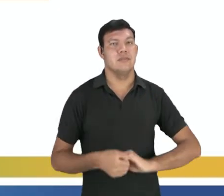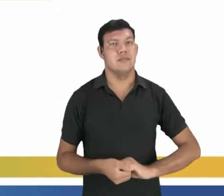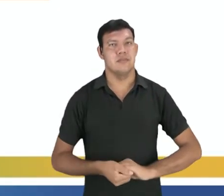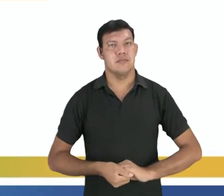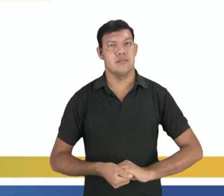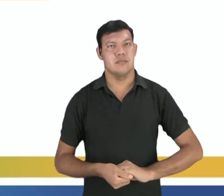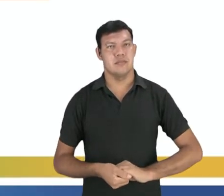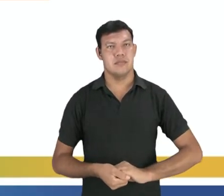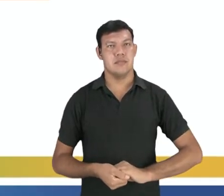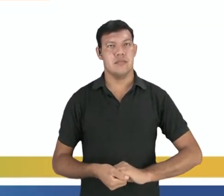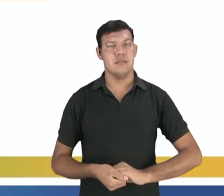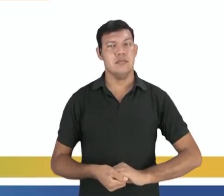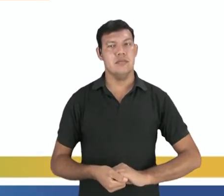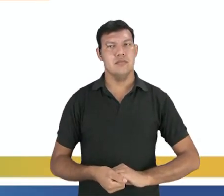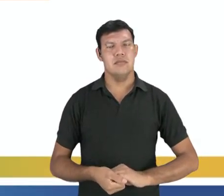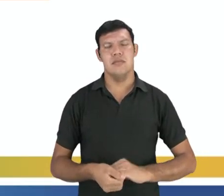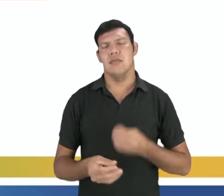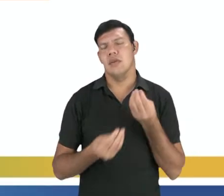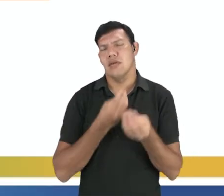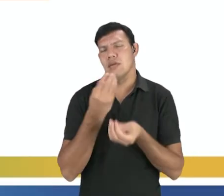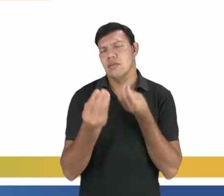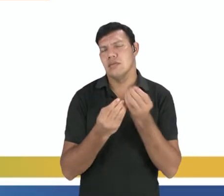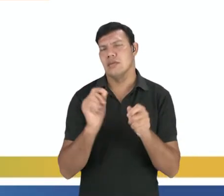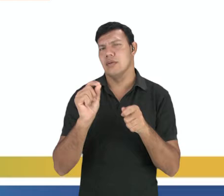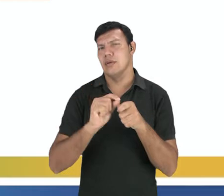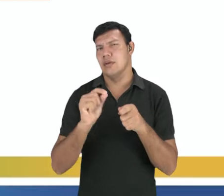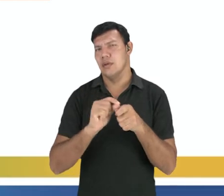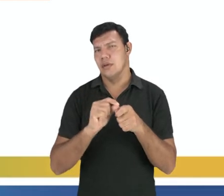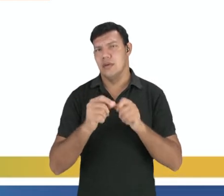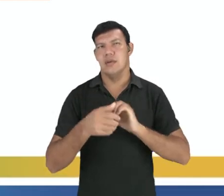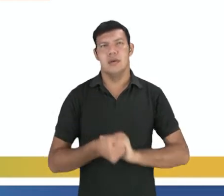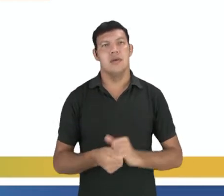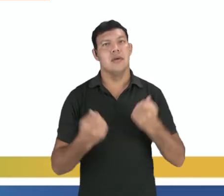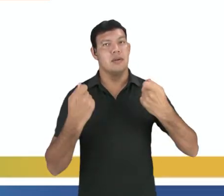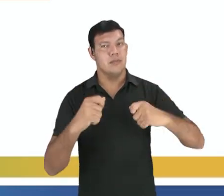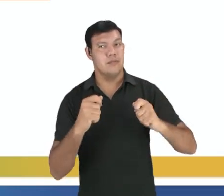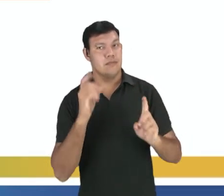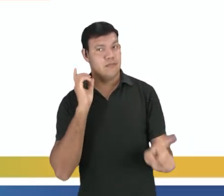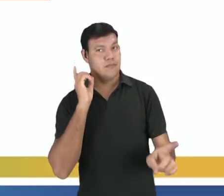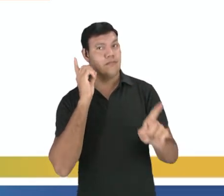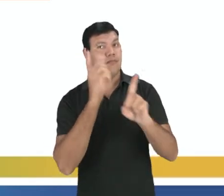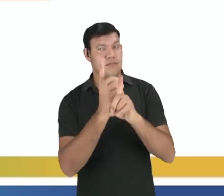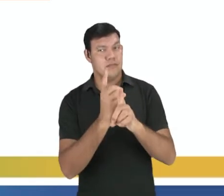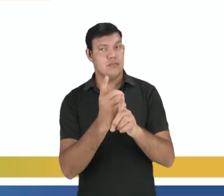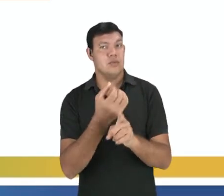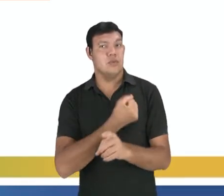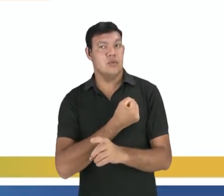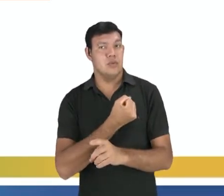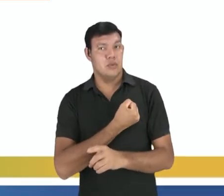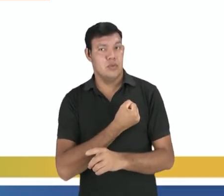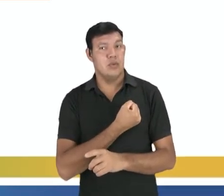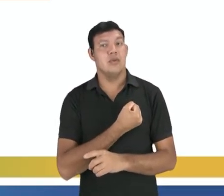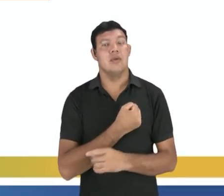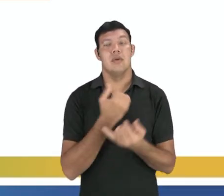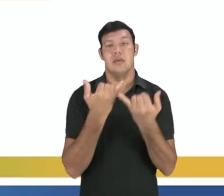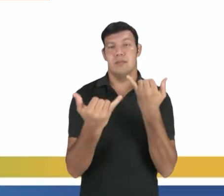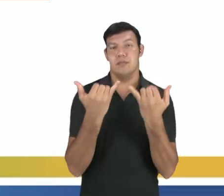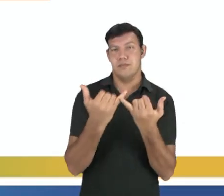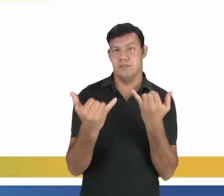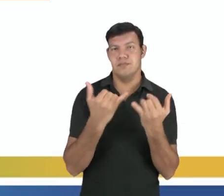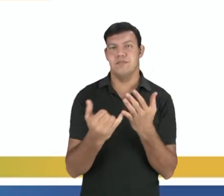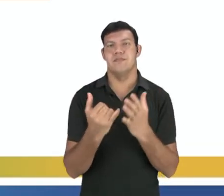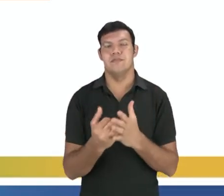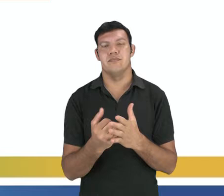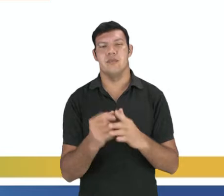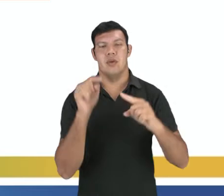fatorada. Para fazer a decomposição de um número é necessário encontrar os números primos, isto é, através de